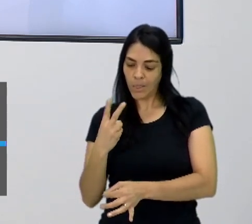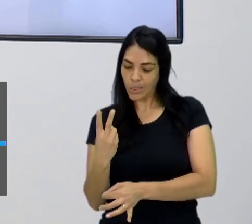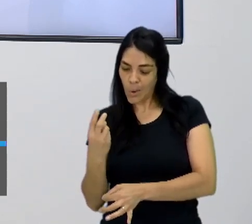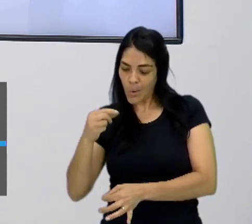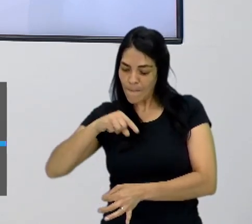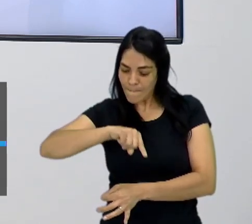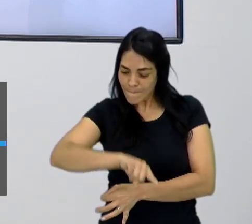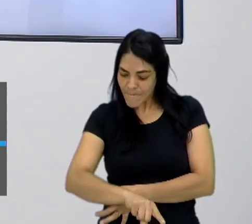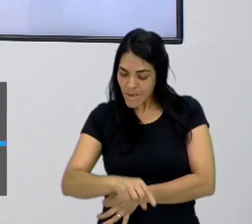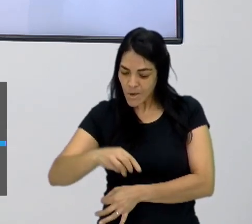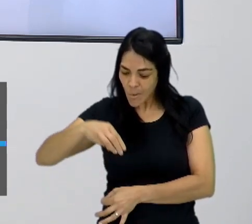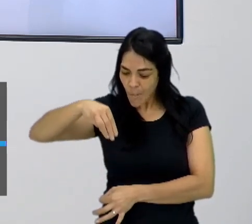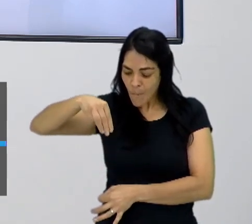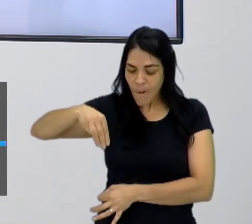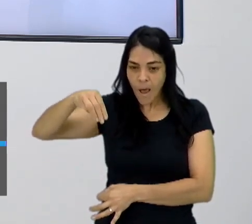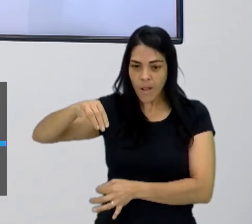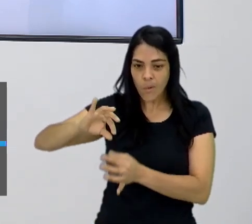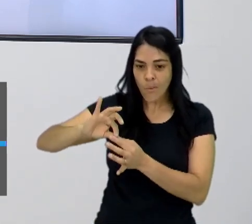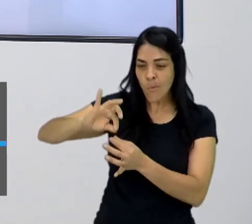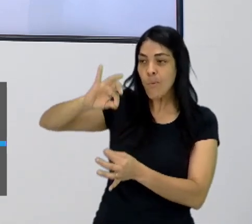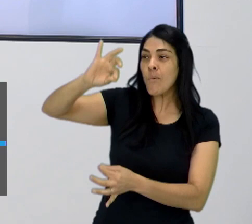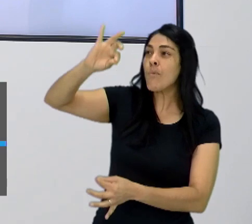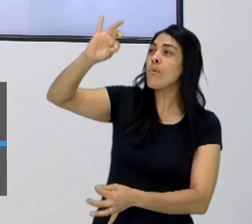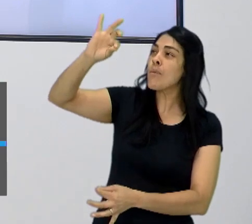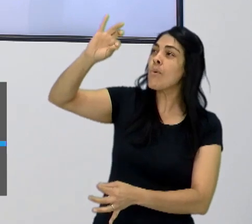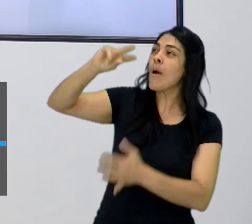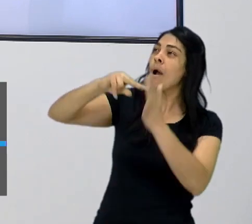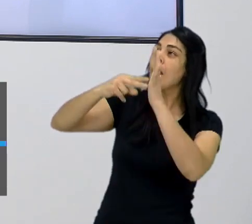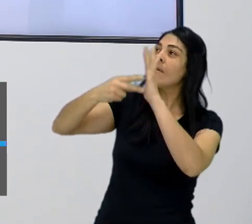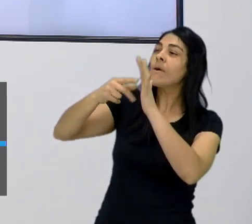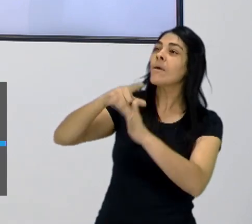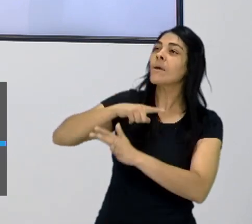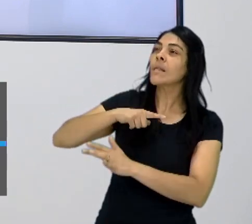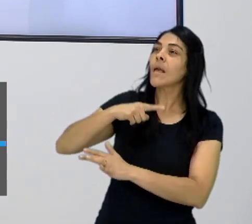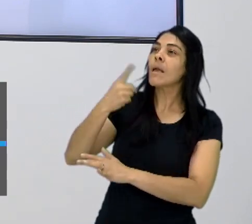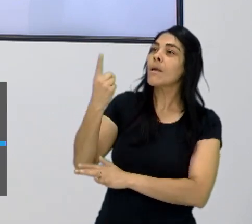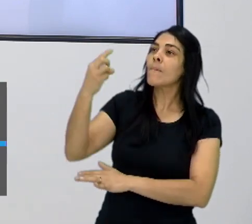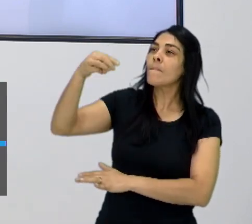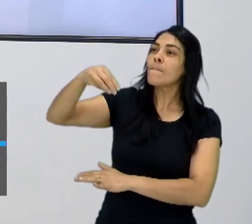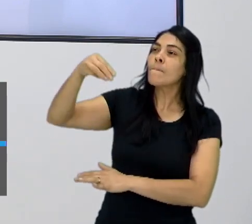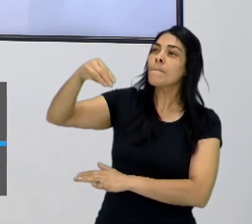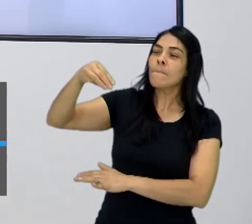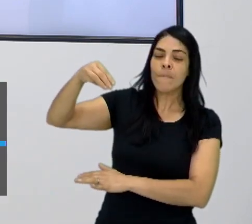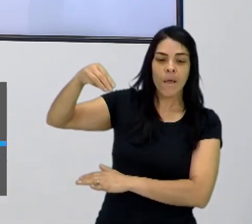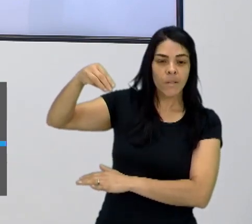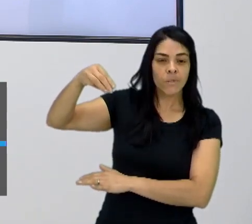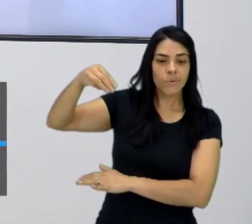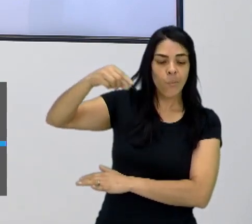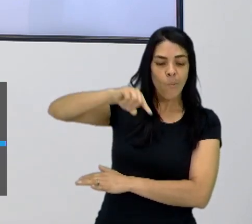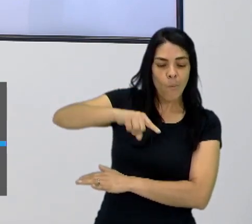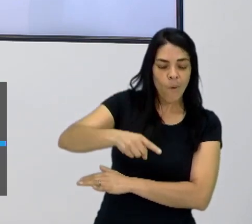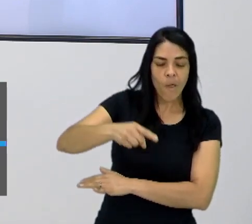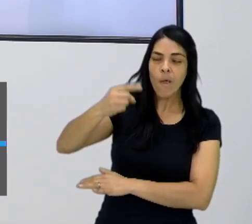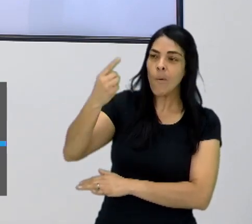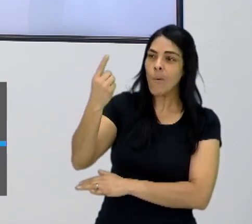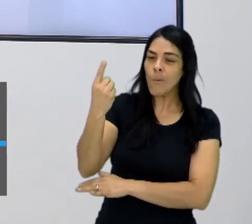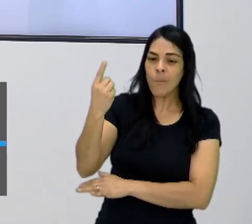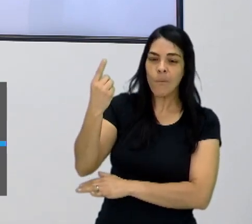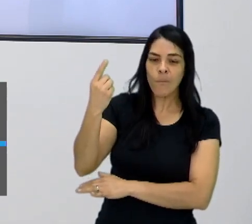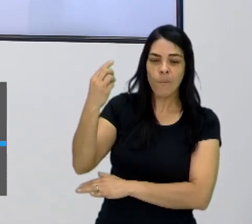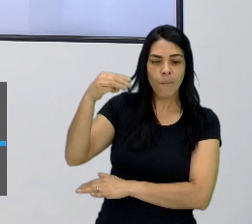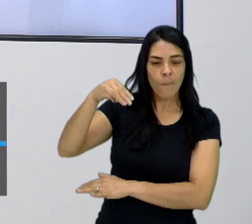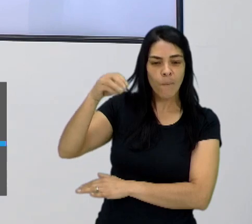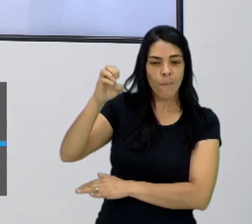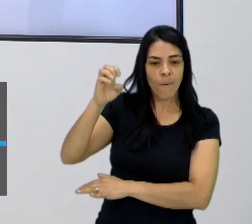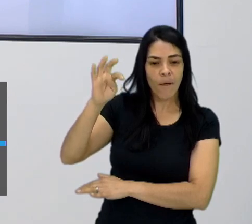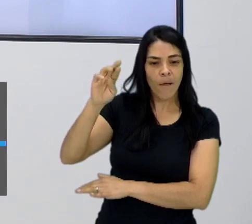a altura da pirâmide vai ter 1.000. Ele sabia disso. E aí ele basicamente fez esse cálculo de medição só.